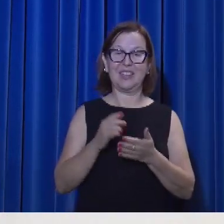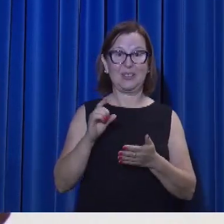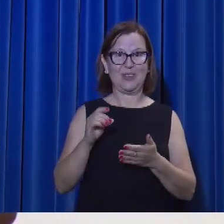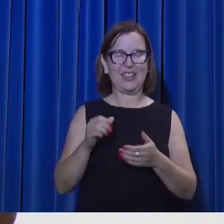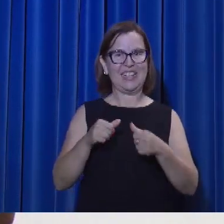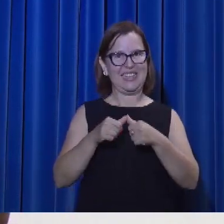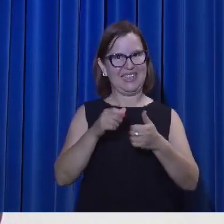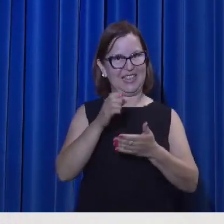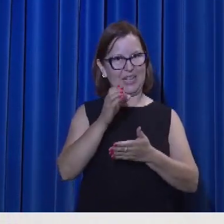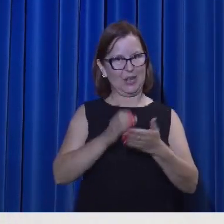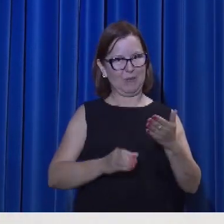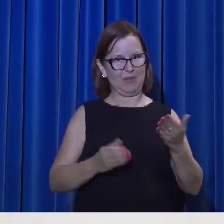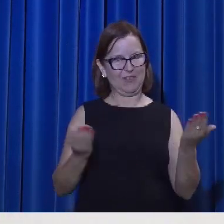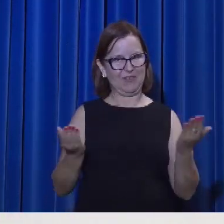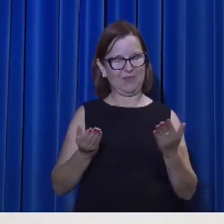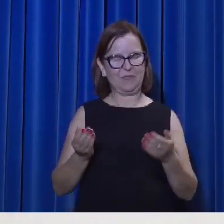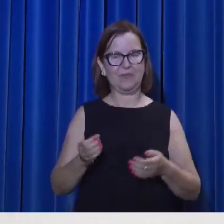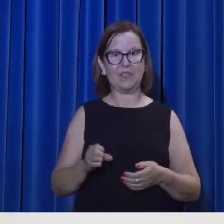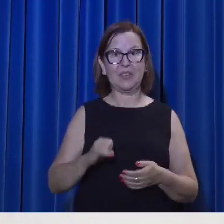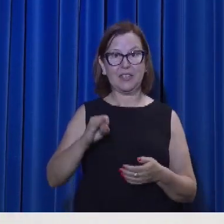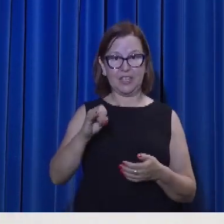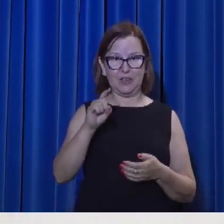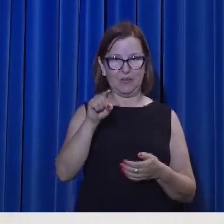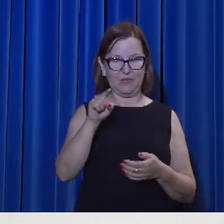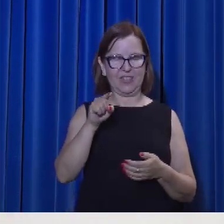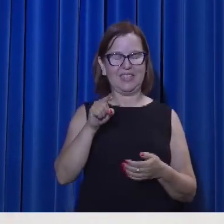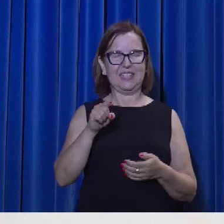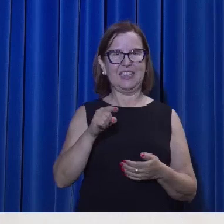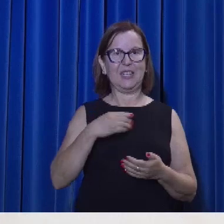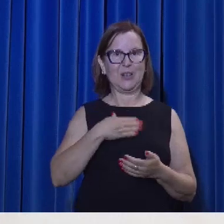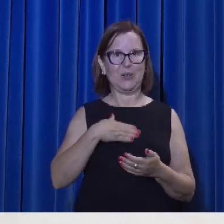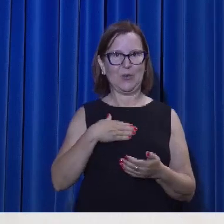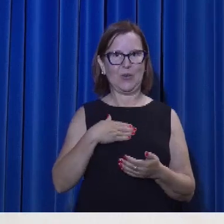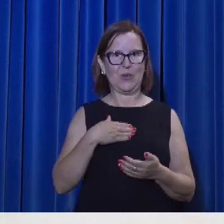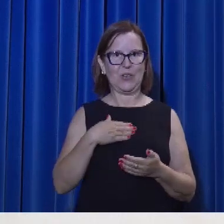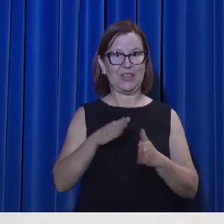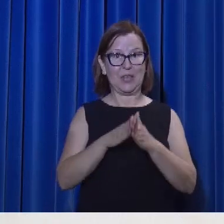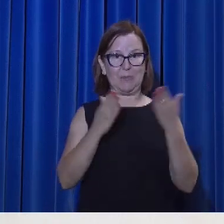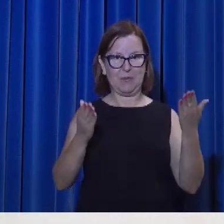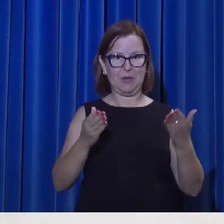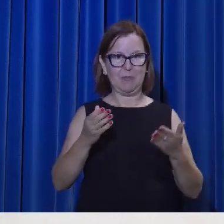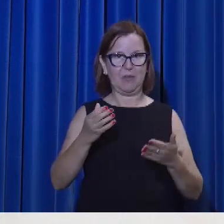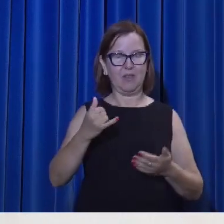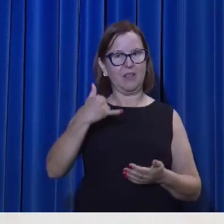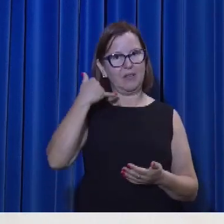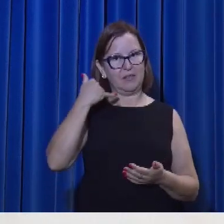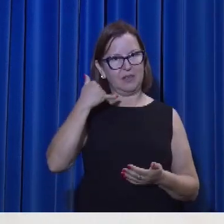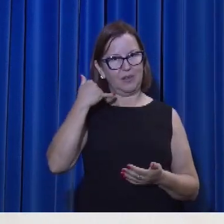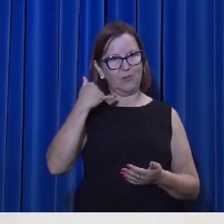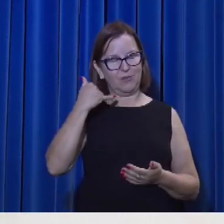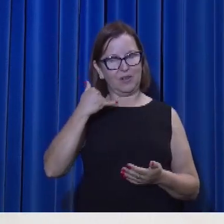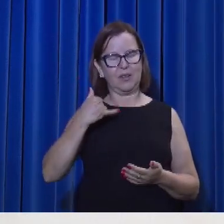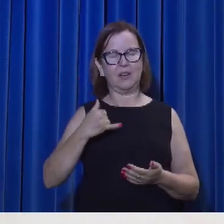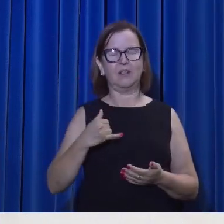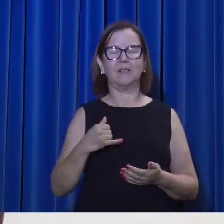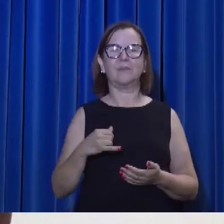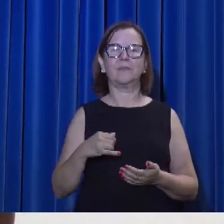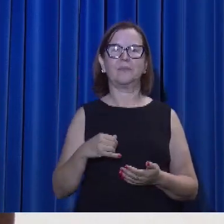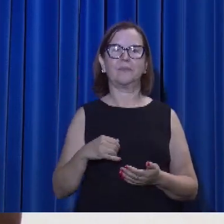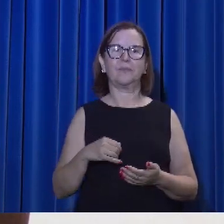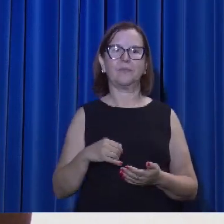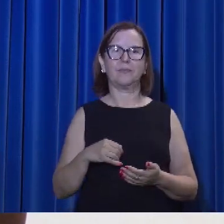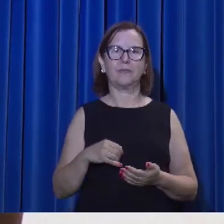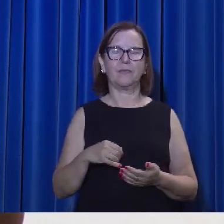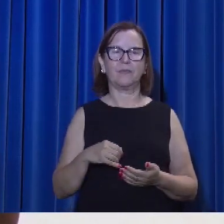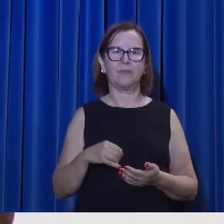você gosta de usar a Bíblia no celular, eu convido você também a abrir no celular, mas se você for fazer isso,